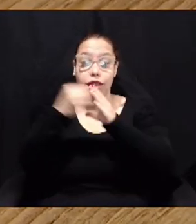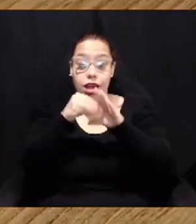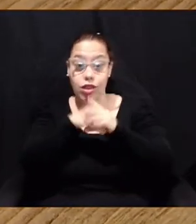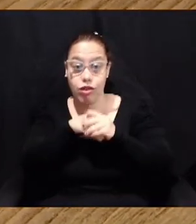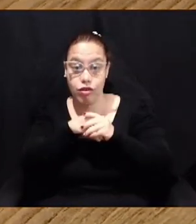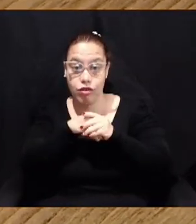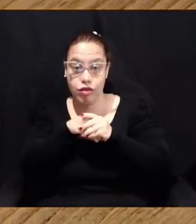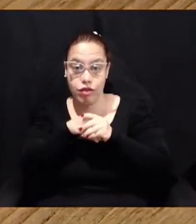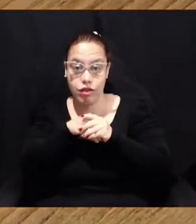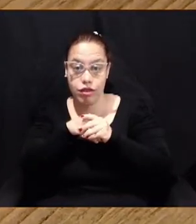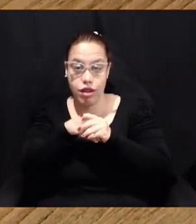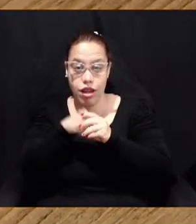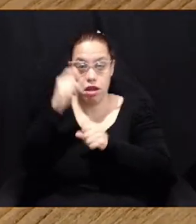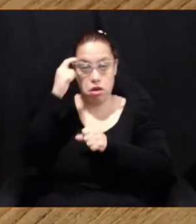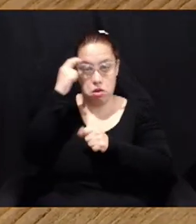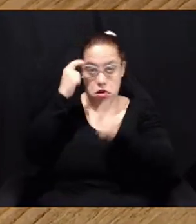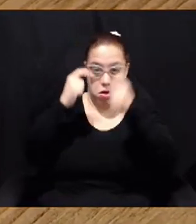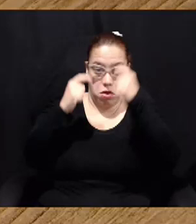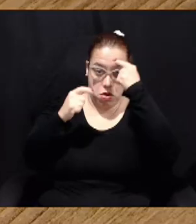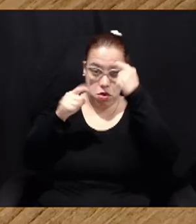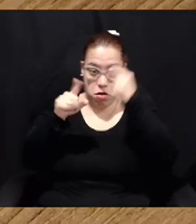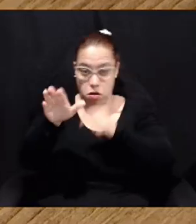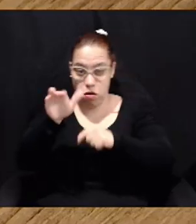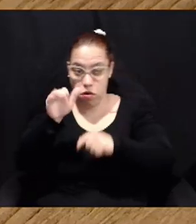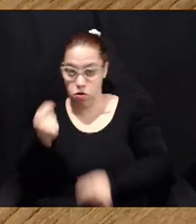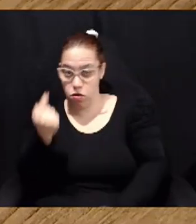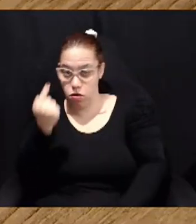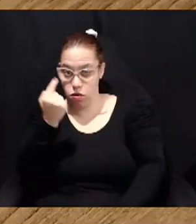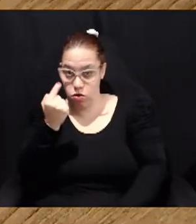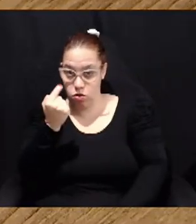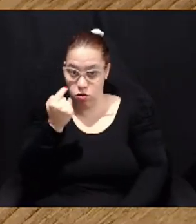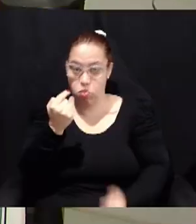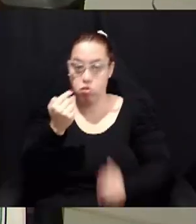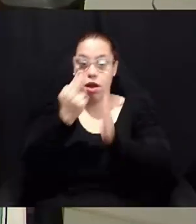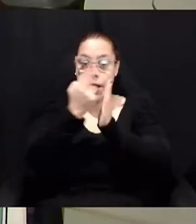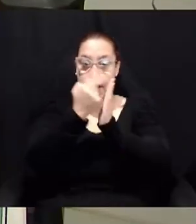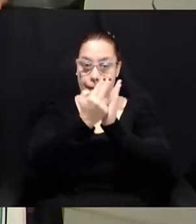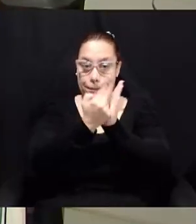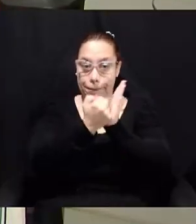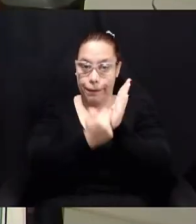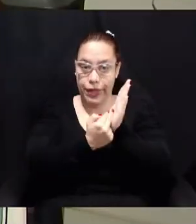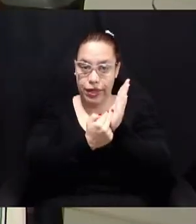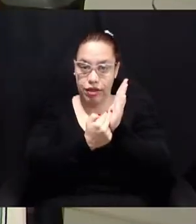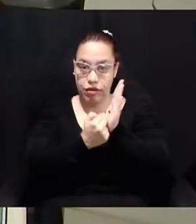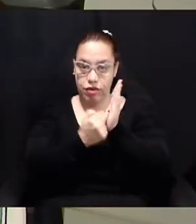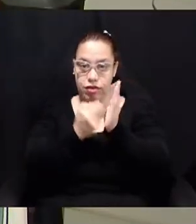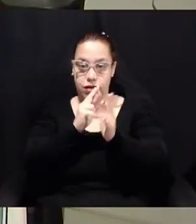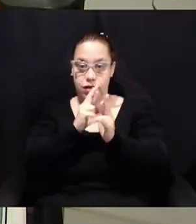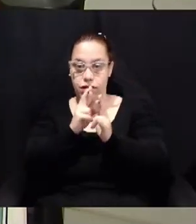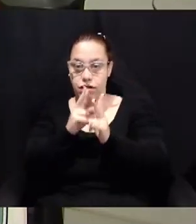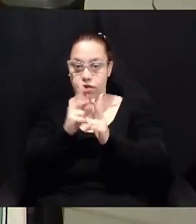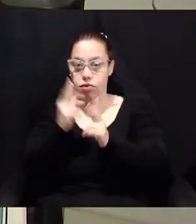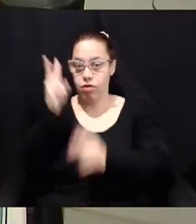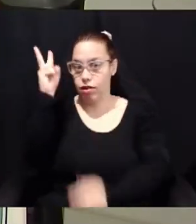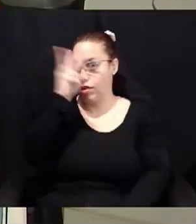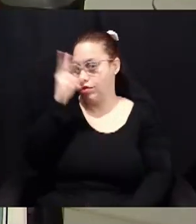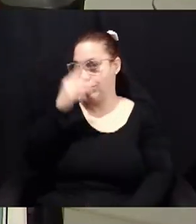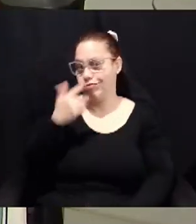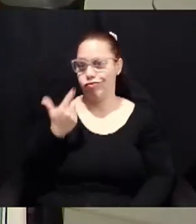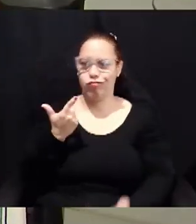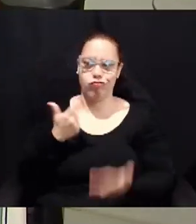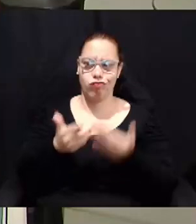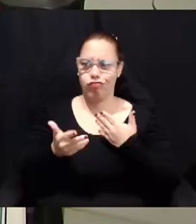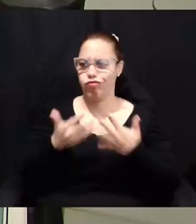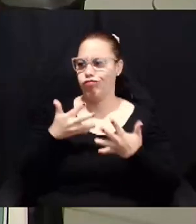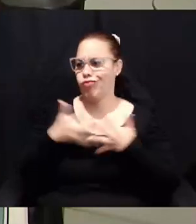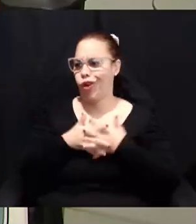falei, se eu for chamar uma pessoa para fazer uma página, vai ficar esquisito. Se for uma história só, vai ficar confuso de como ler.